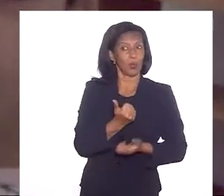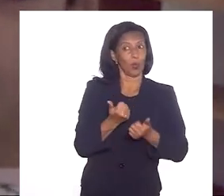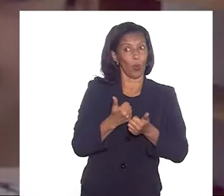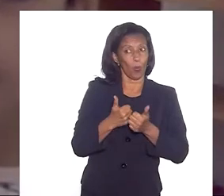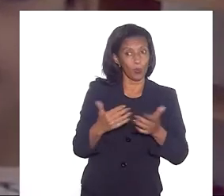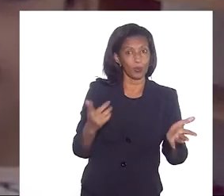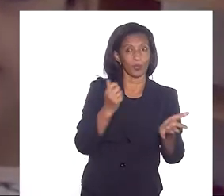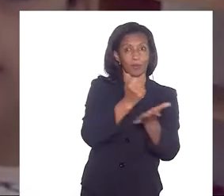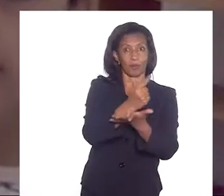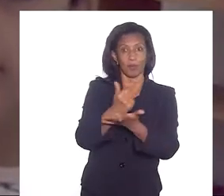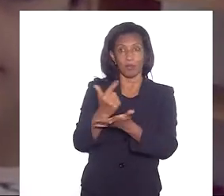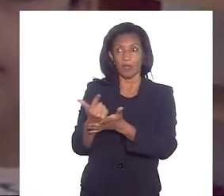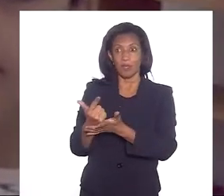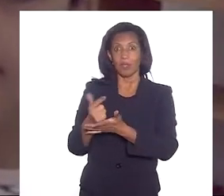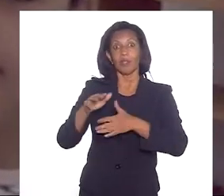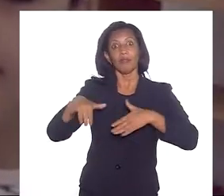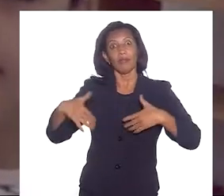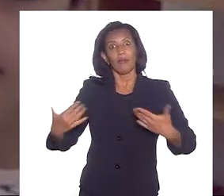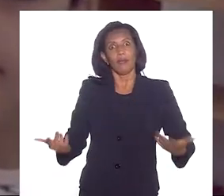começaram a comprar, e aí a coisa